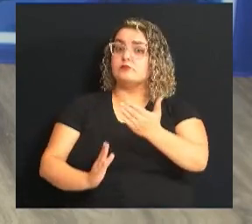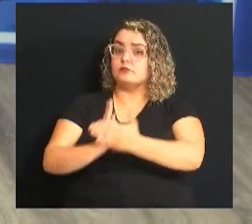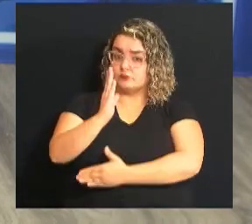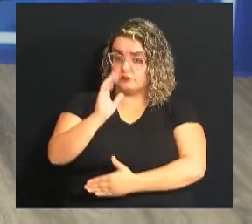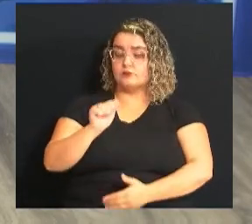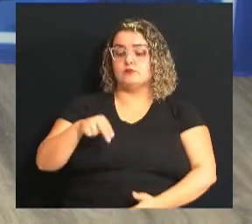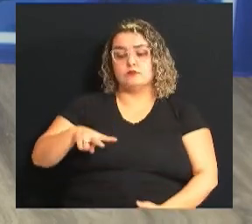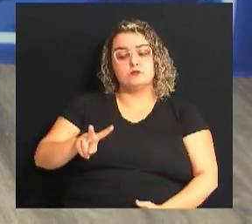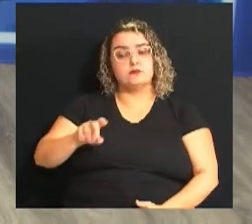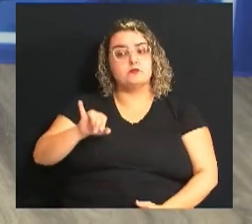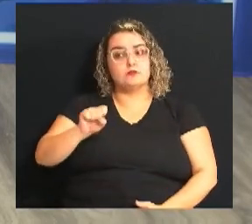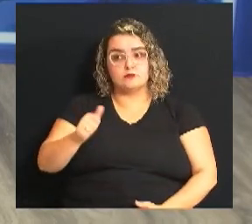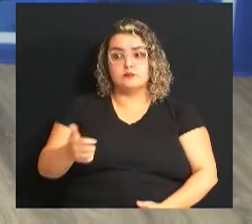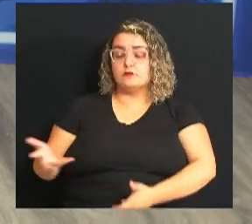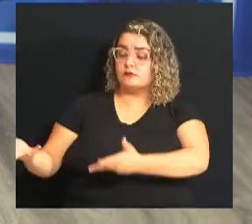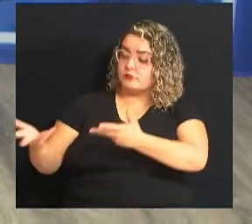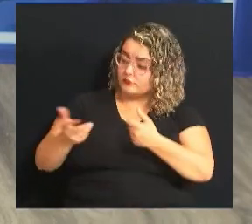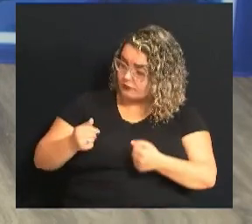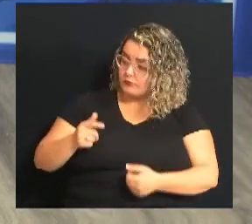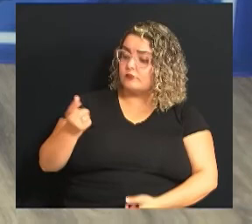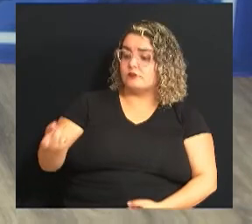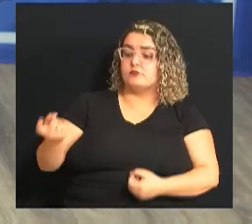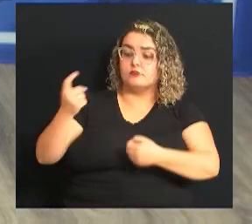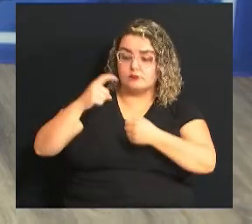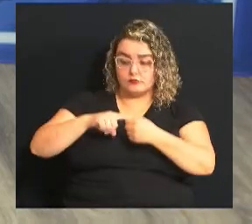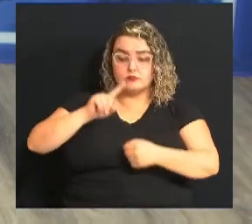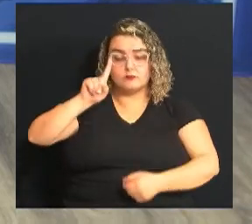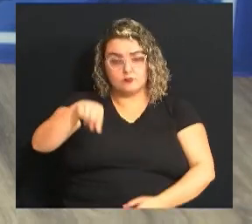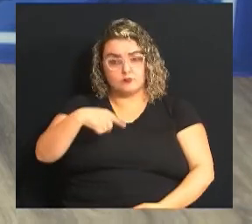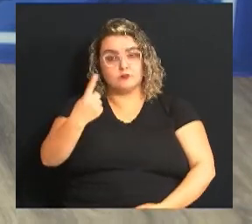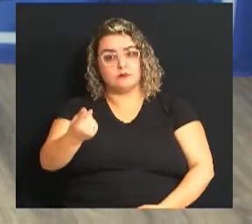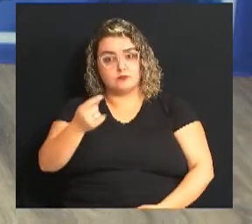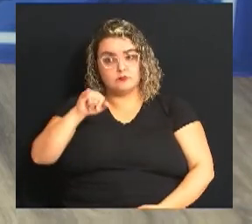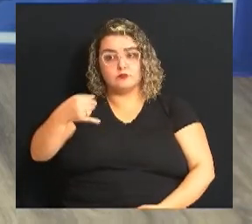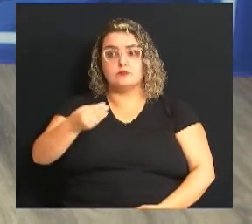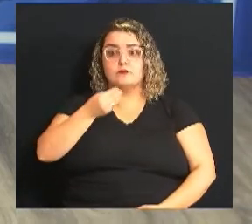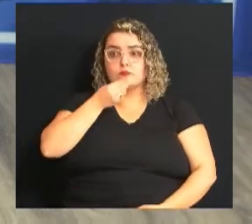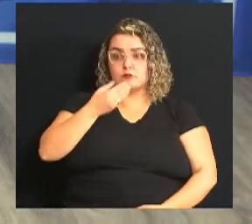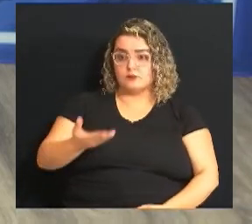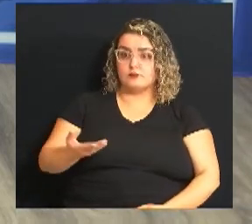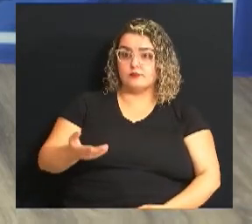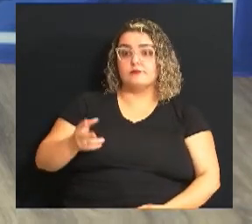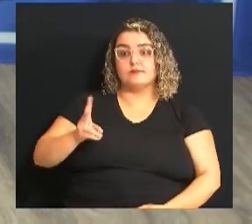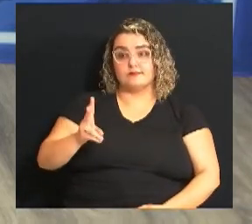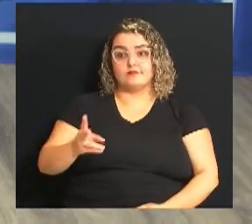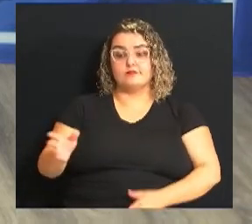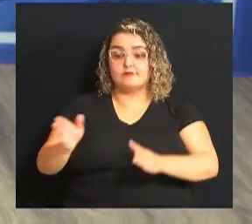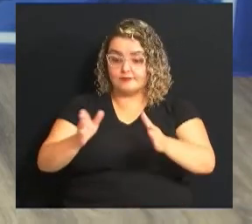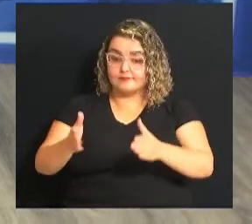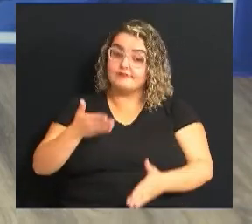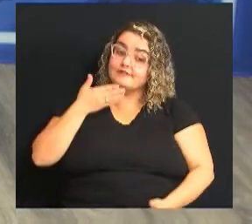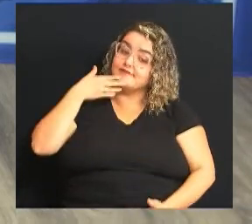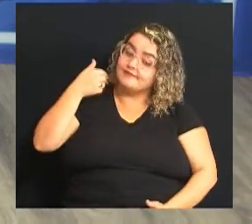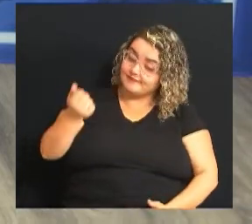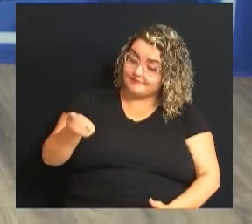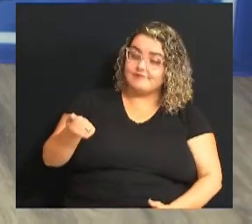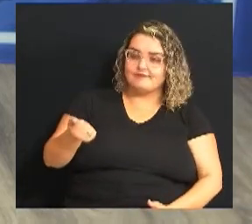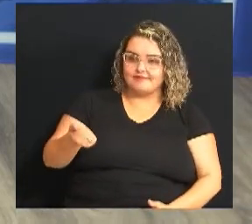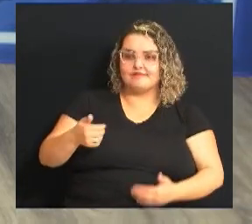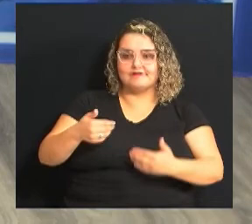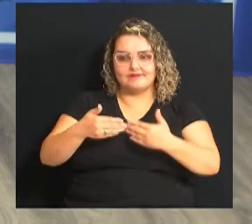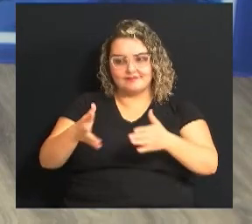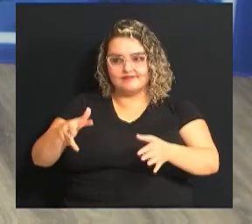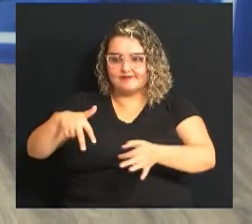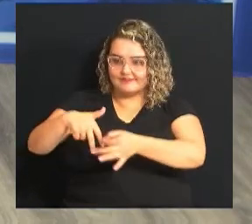Já faço o convite aqui para você retornar numa próxima oportunidade, que seja sempre num cenário melhor e fica aberto aí para